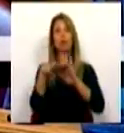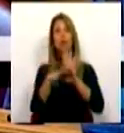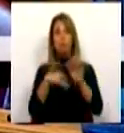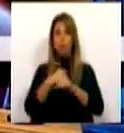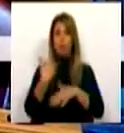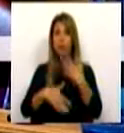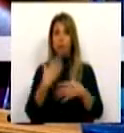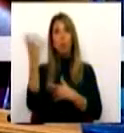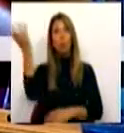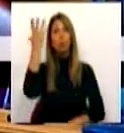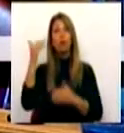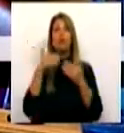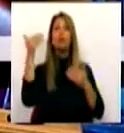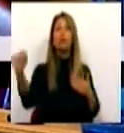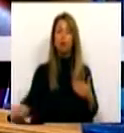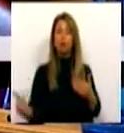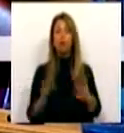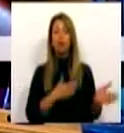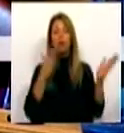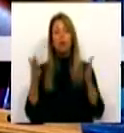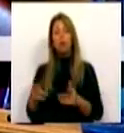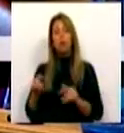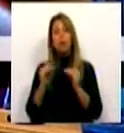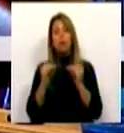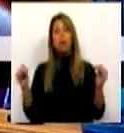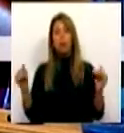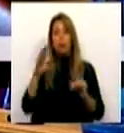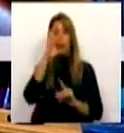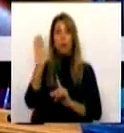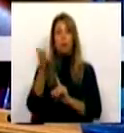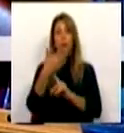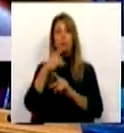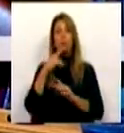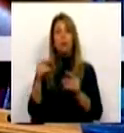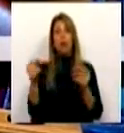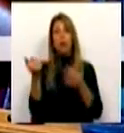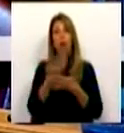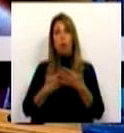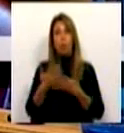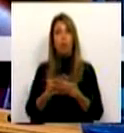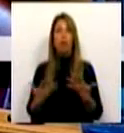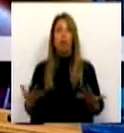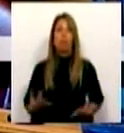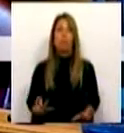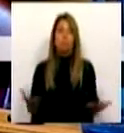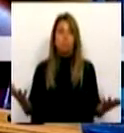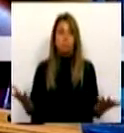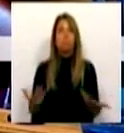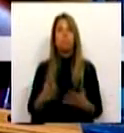cultural externa e, por outro lado, também a nível da diplomacia económica, que também ganha densidade, que também